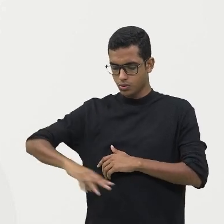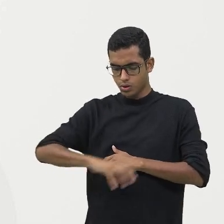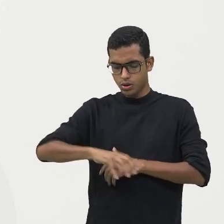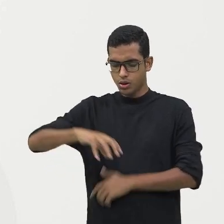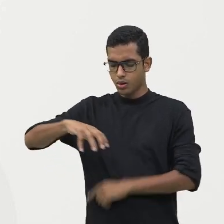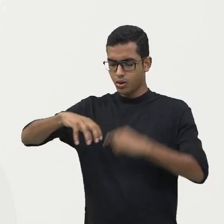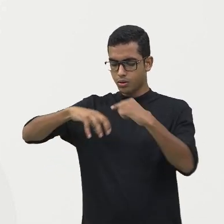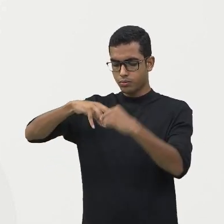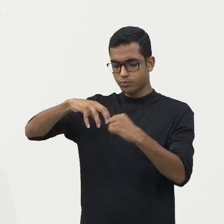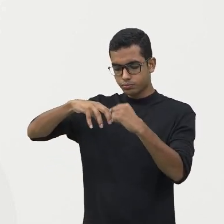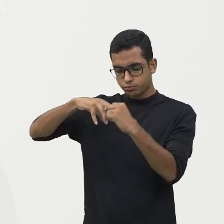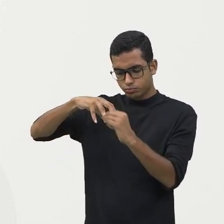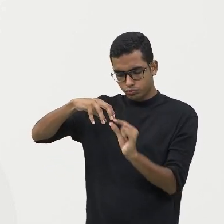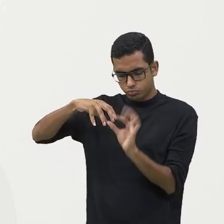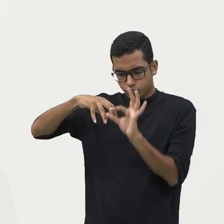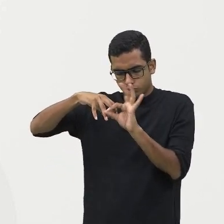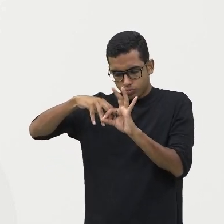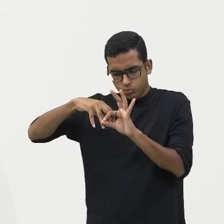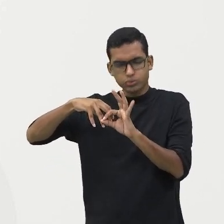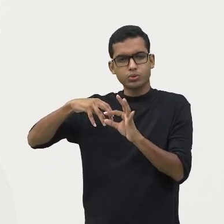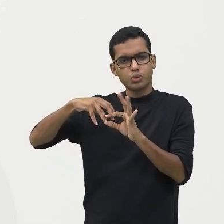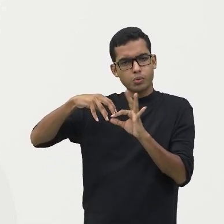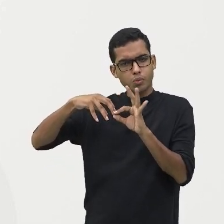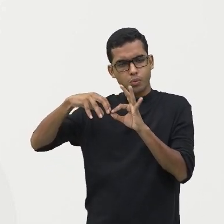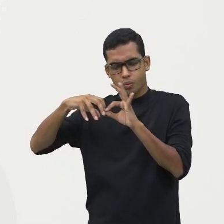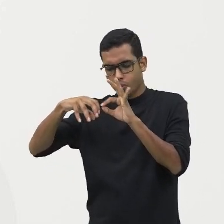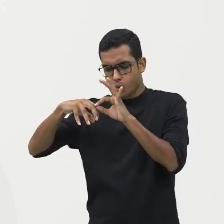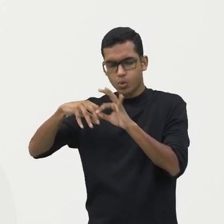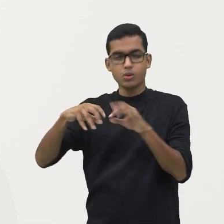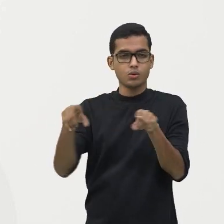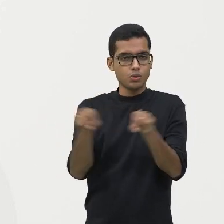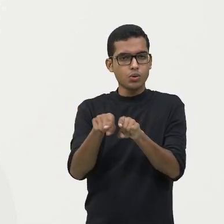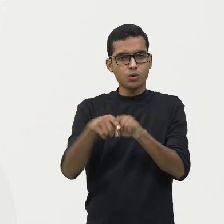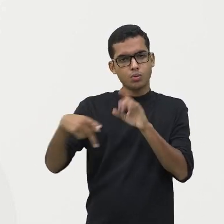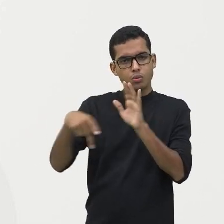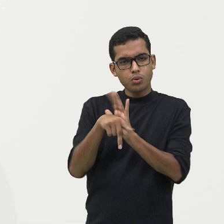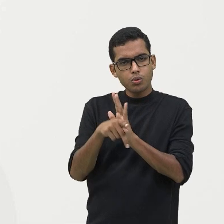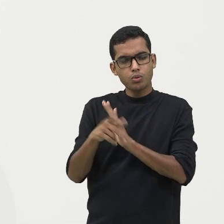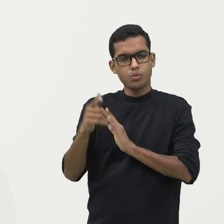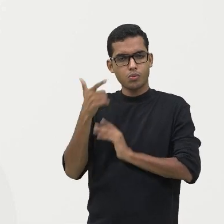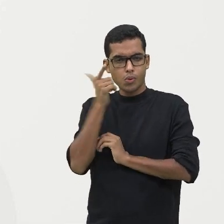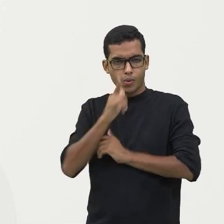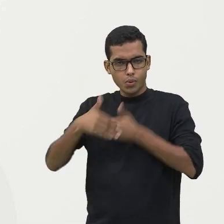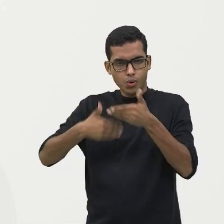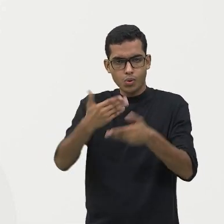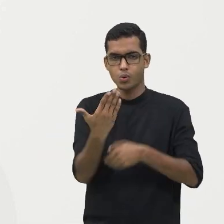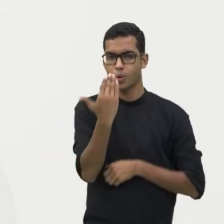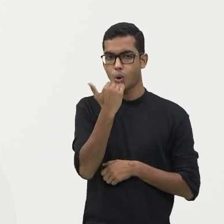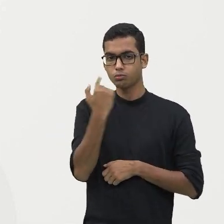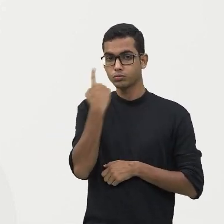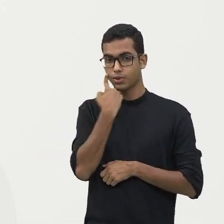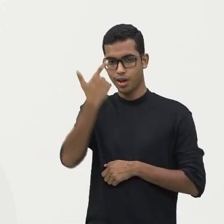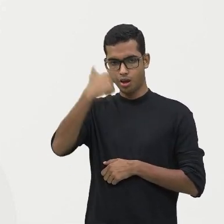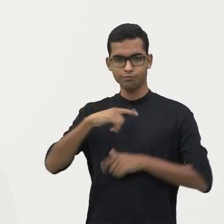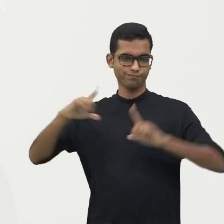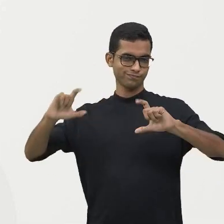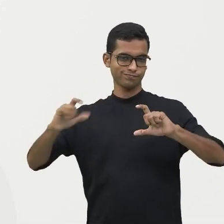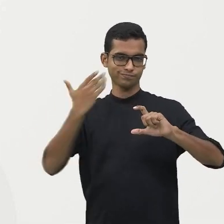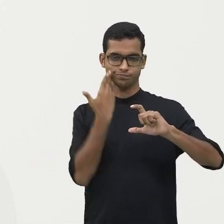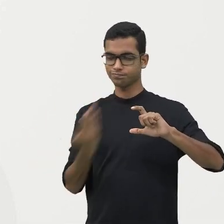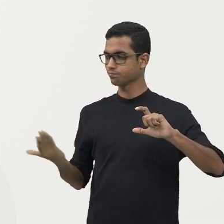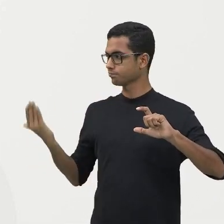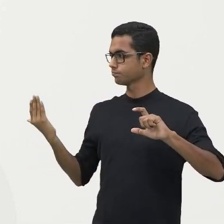bom? Isso é só as esponjas. Eu trouxe um exemplo aqui, ó, essa imagem inclusive é minha, tá? Eu que tirei essa foto